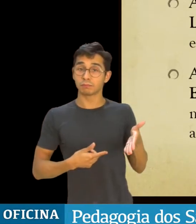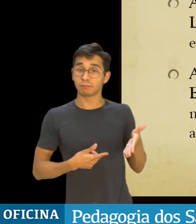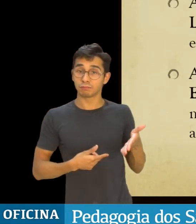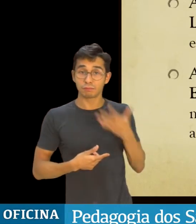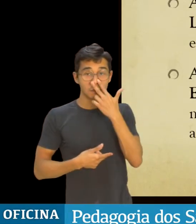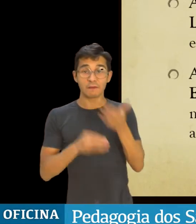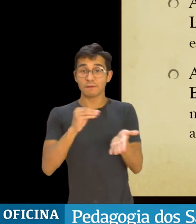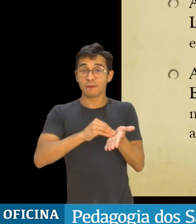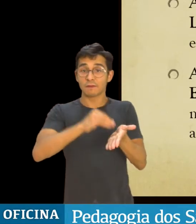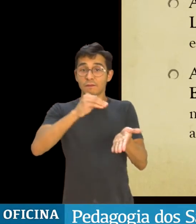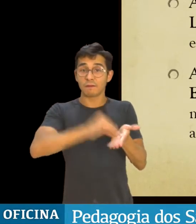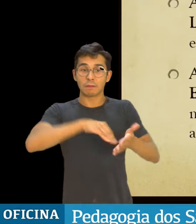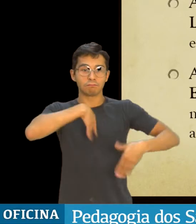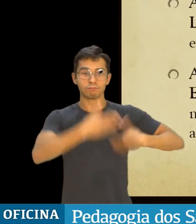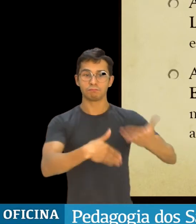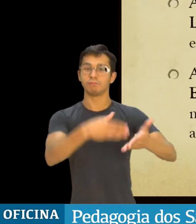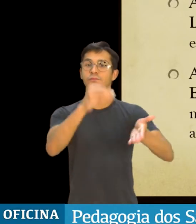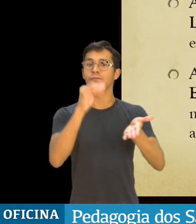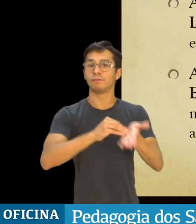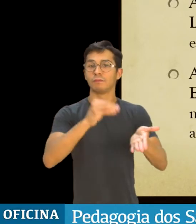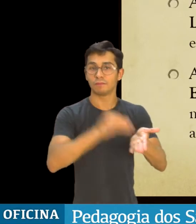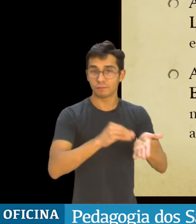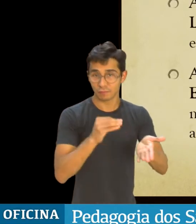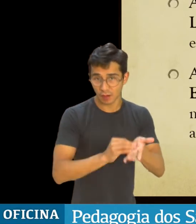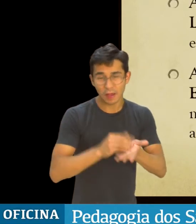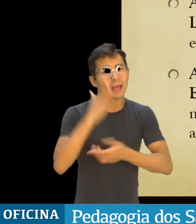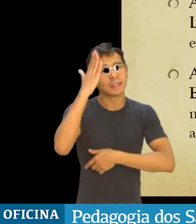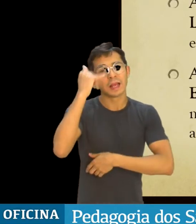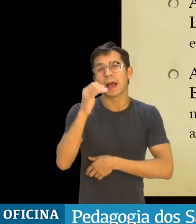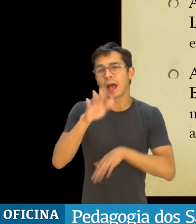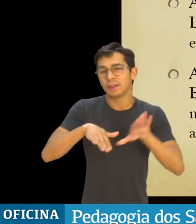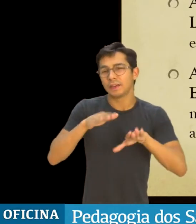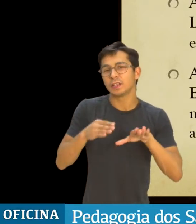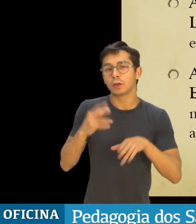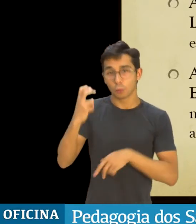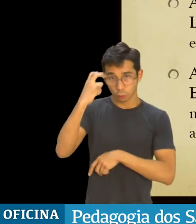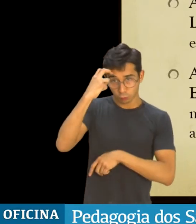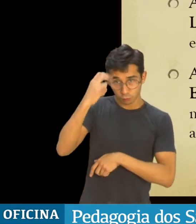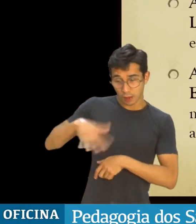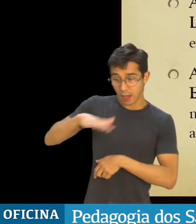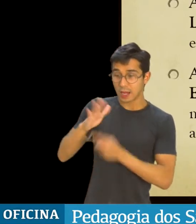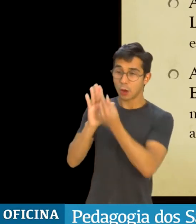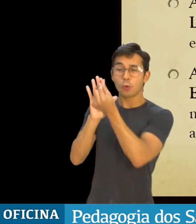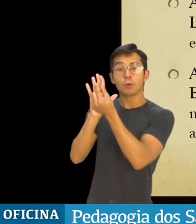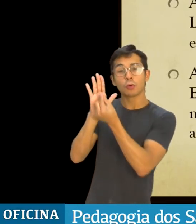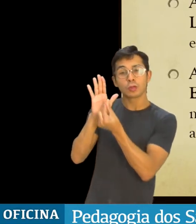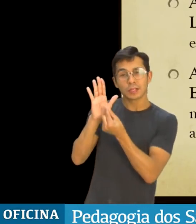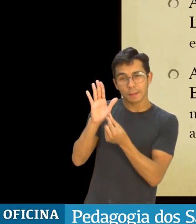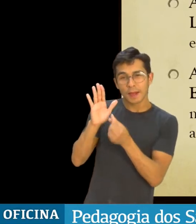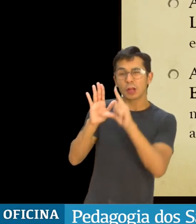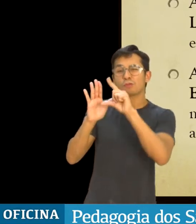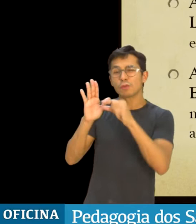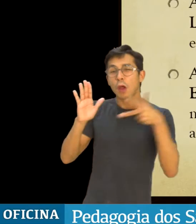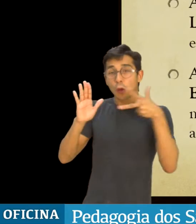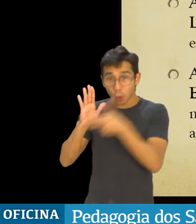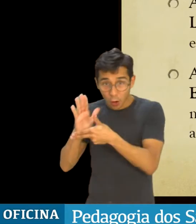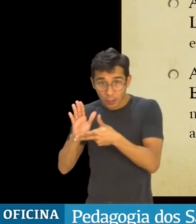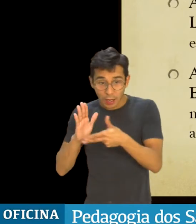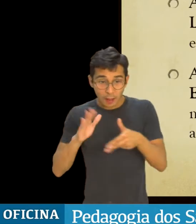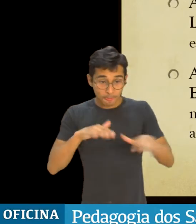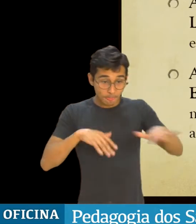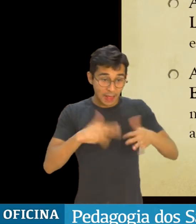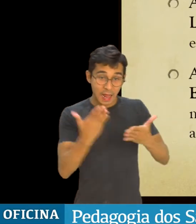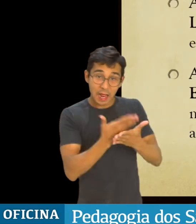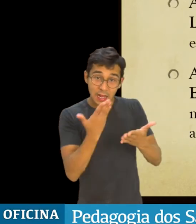sempre, quando tem os cortes na área da cultura, e a gente sabe que muitas vezes tem muitos, é a primeira a ser atingida, o livro, leitura,